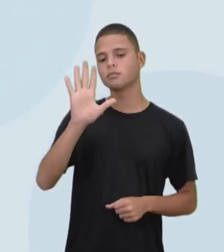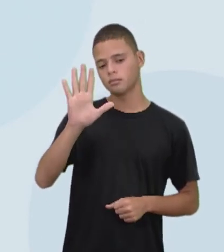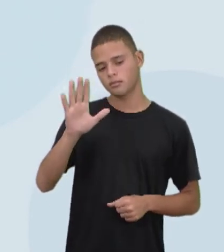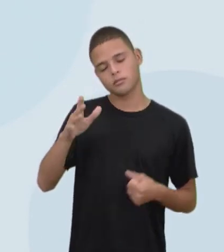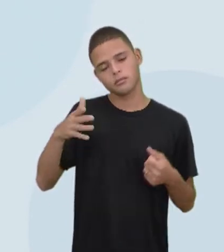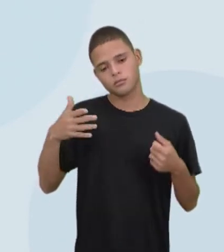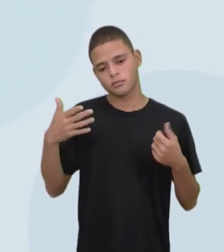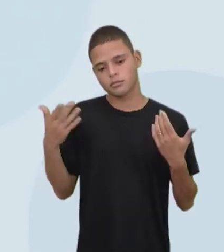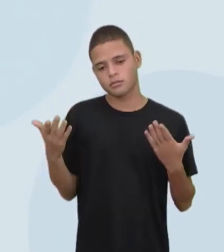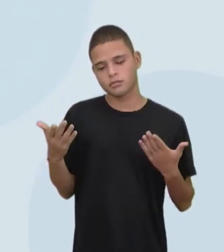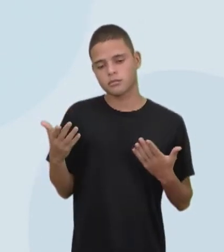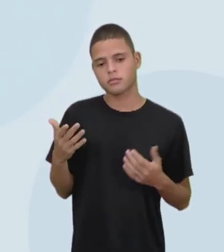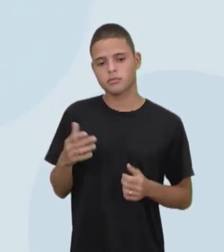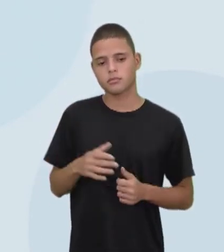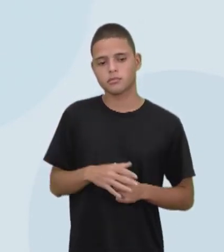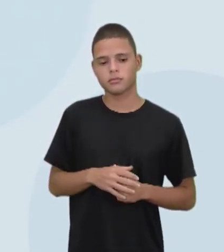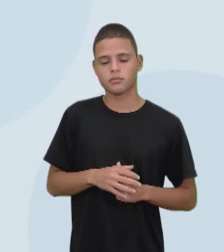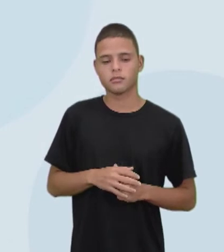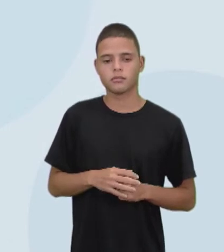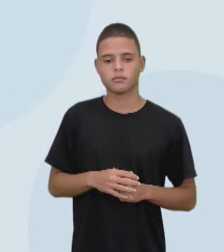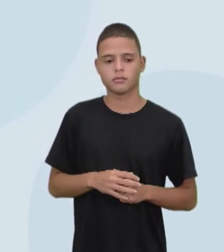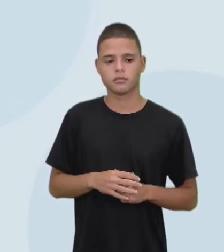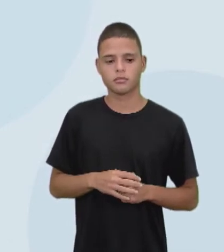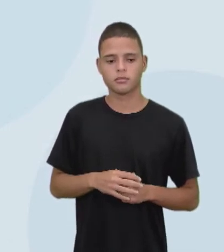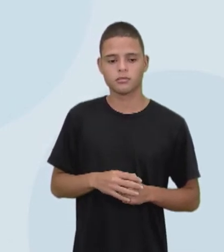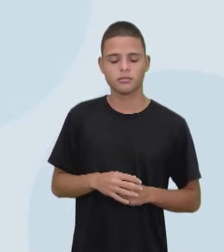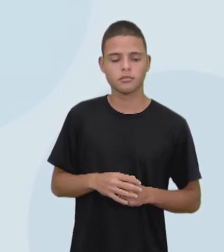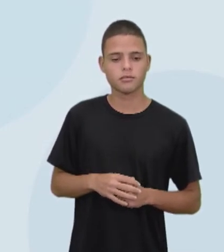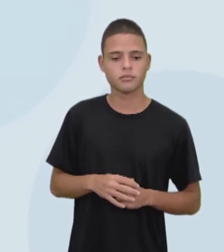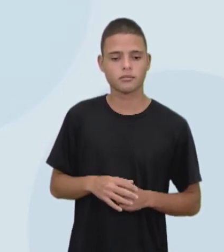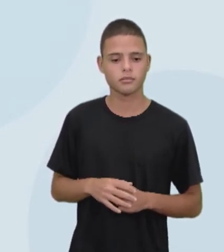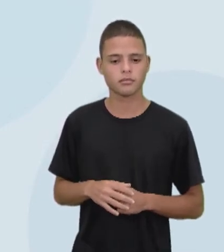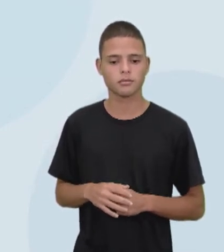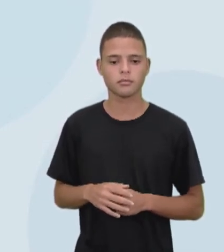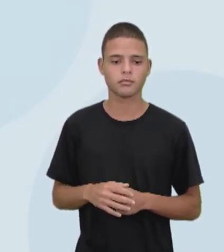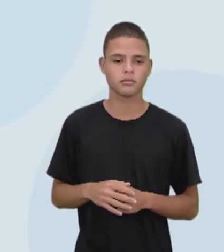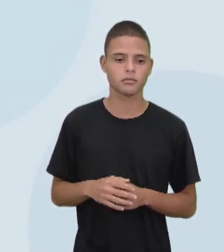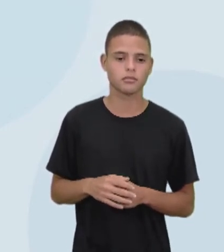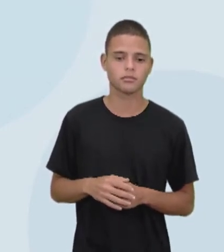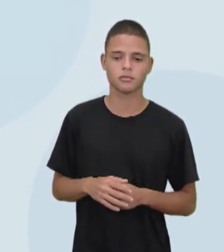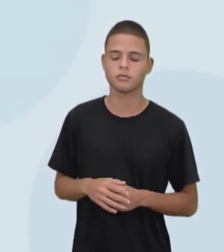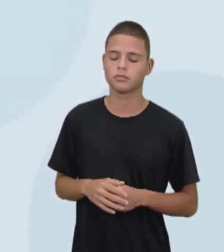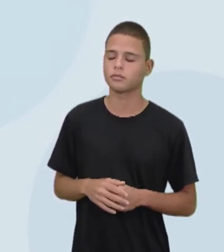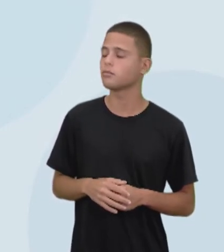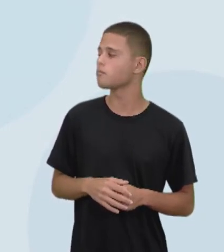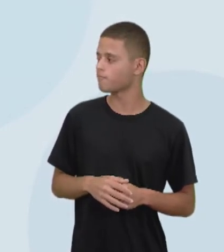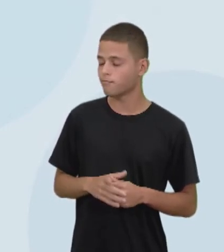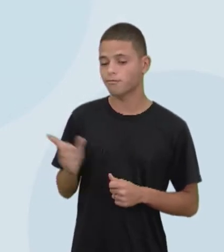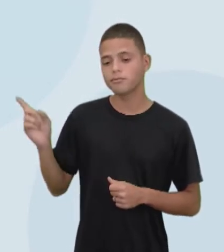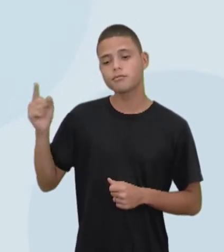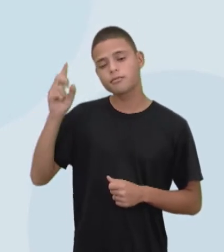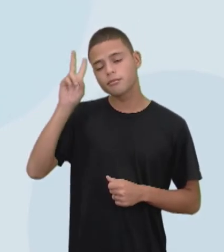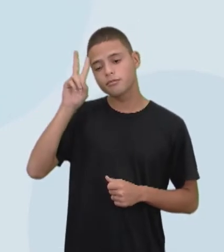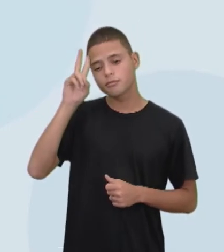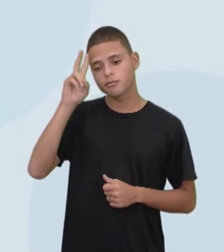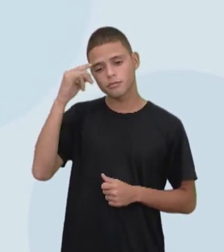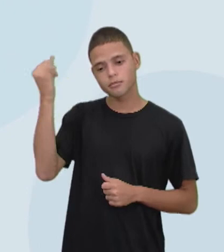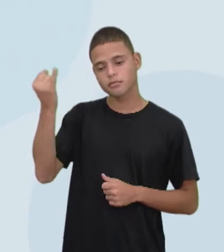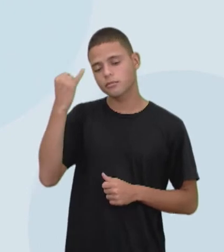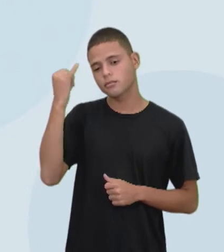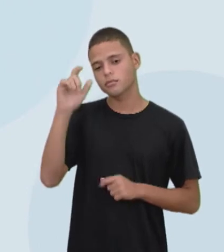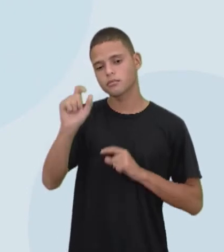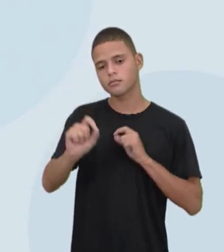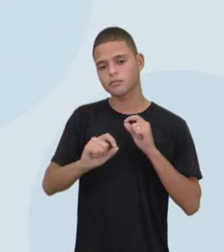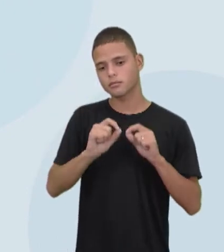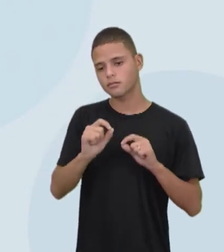têm... Boa. Será que agora vai? Ó, o que a gente precisa lembrar, né? O que é um